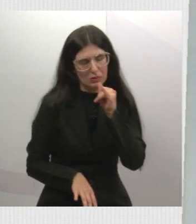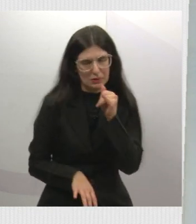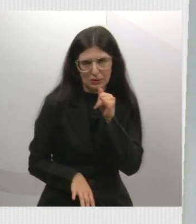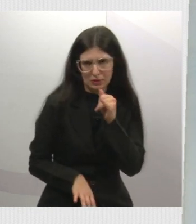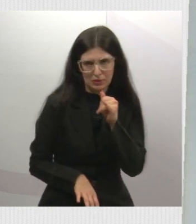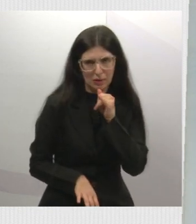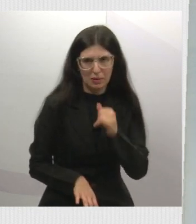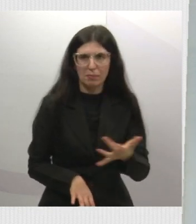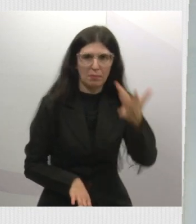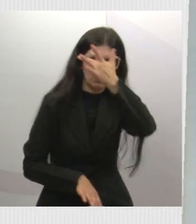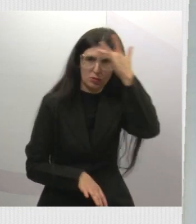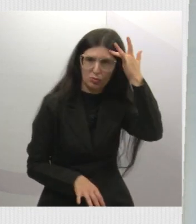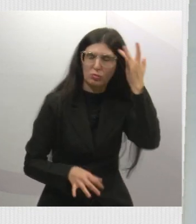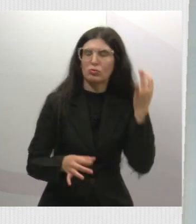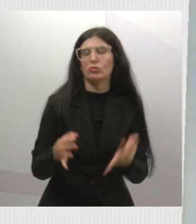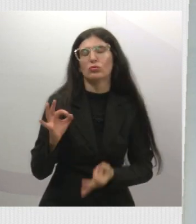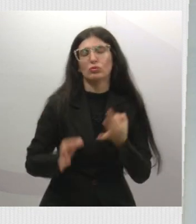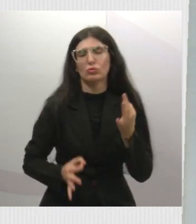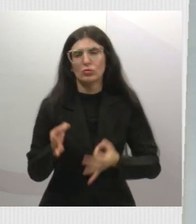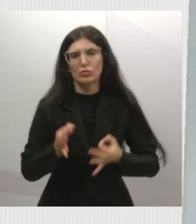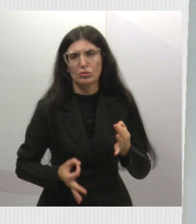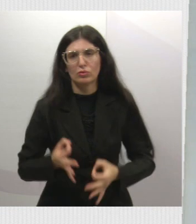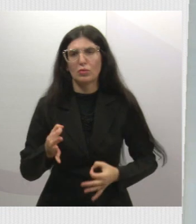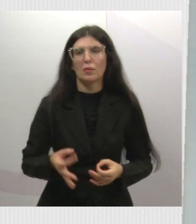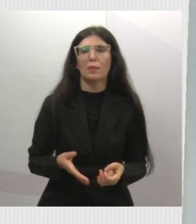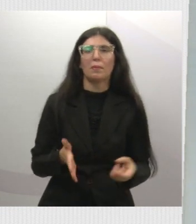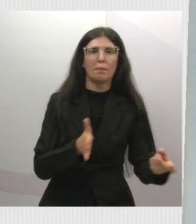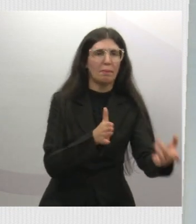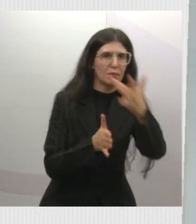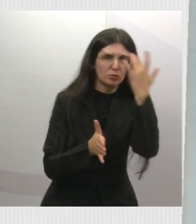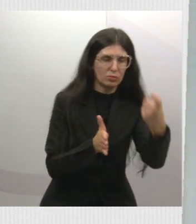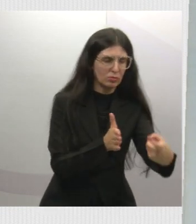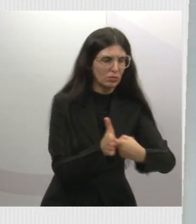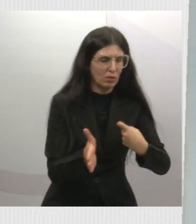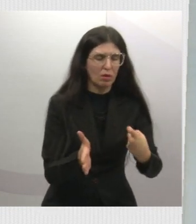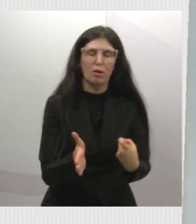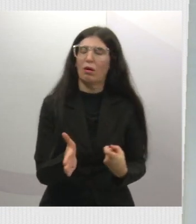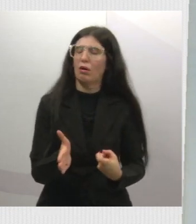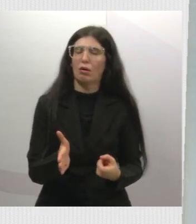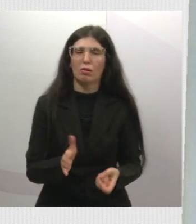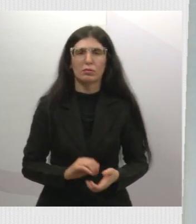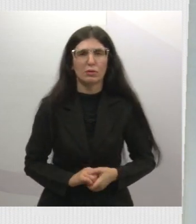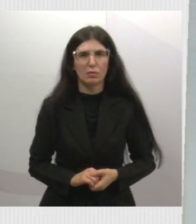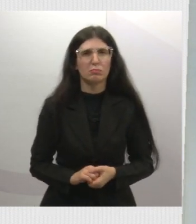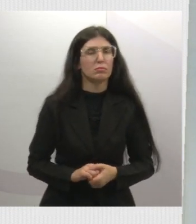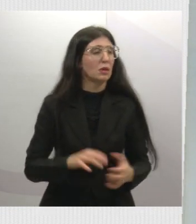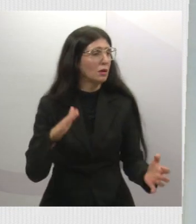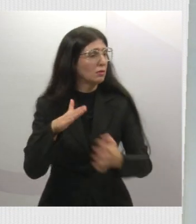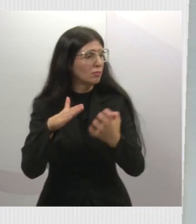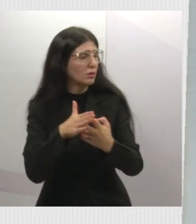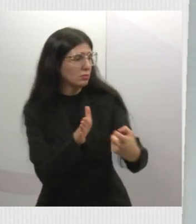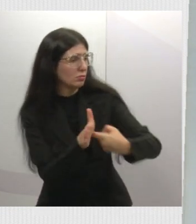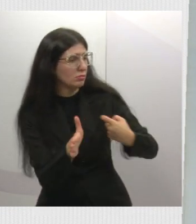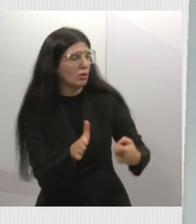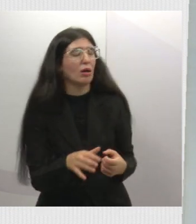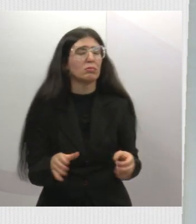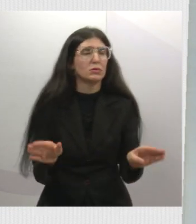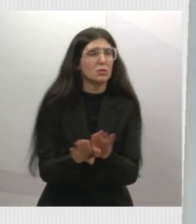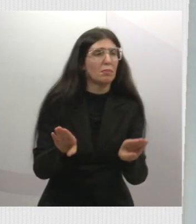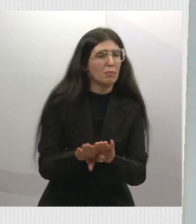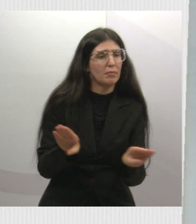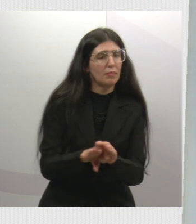terceiro pessoa jurídica, serviço de terceiros pessoa física, material de consumo, alguns